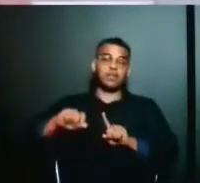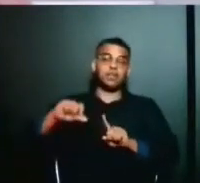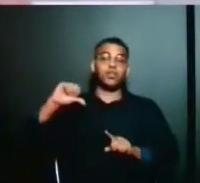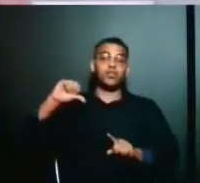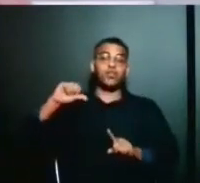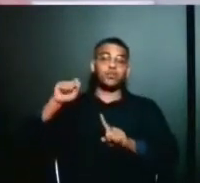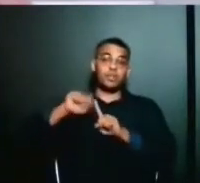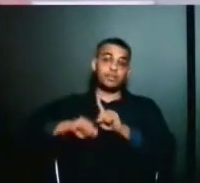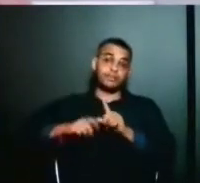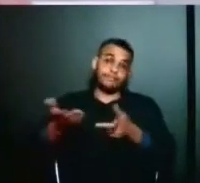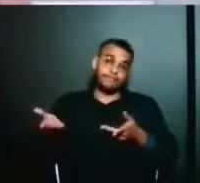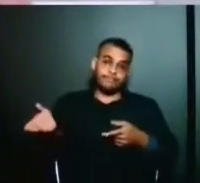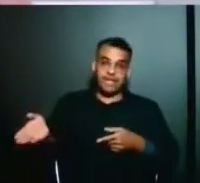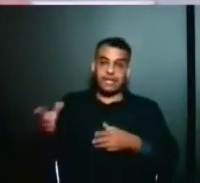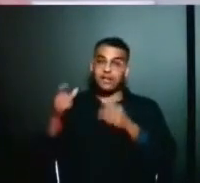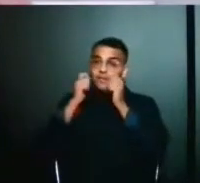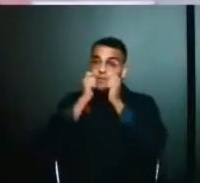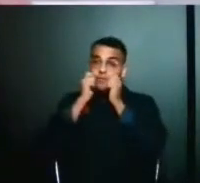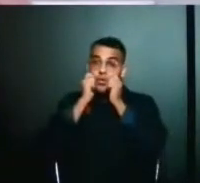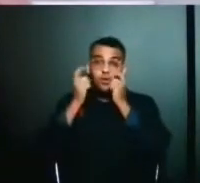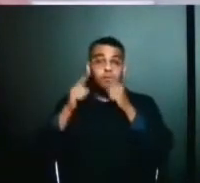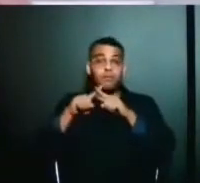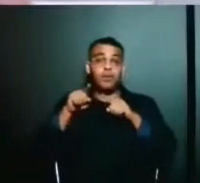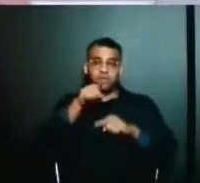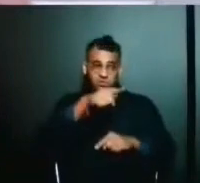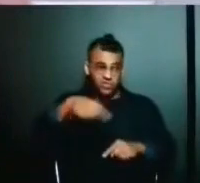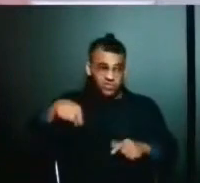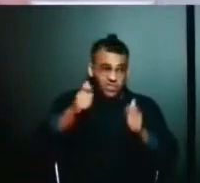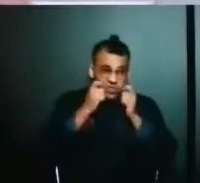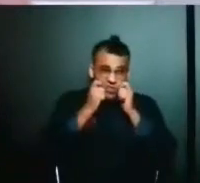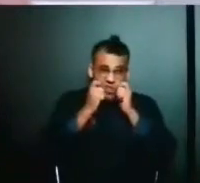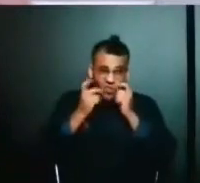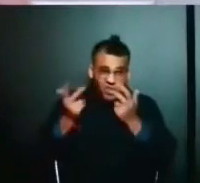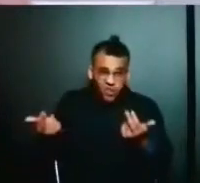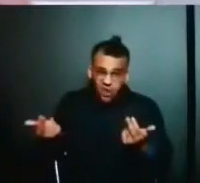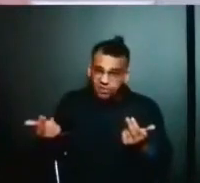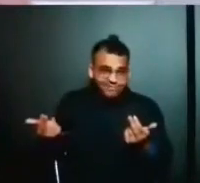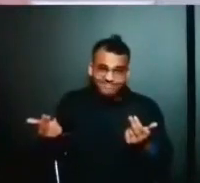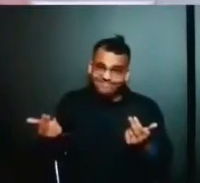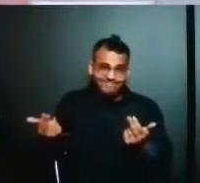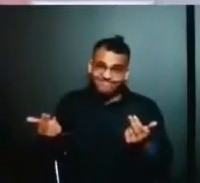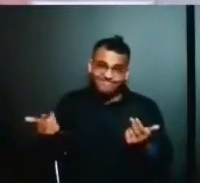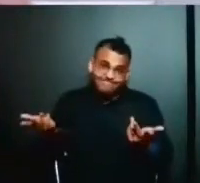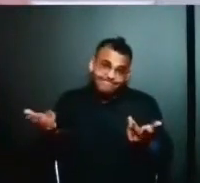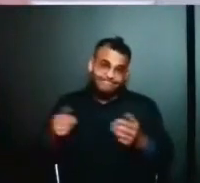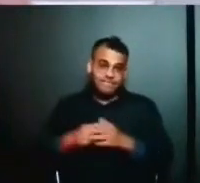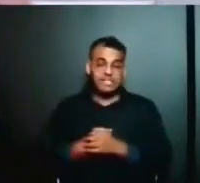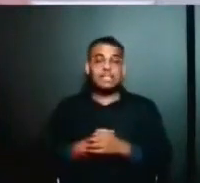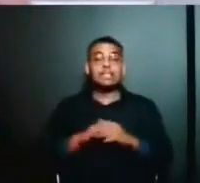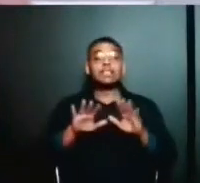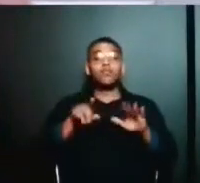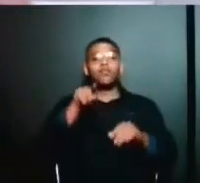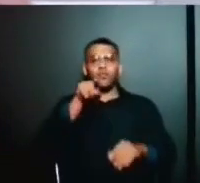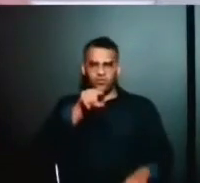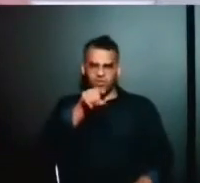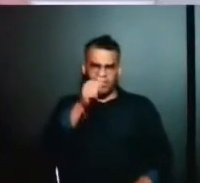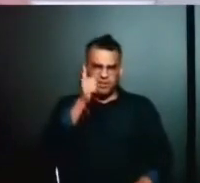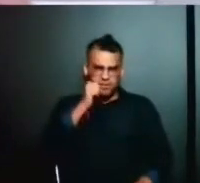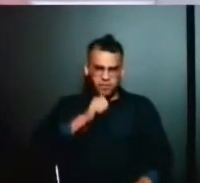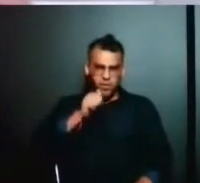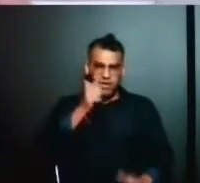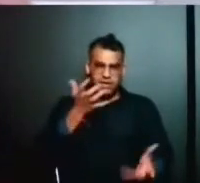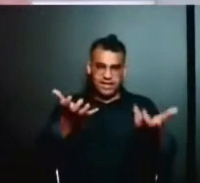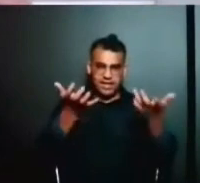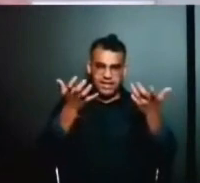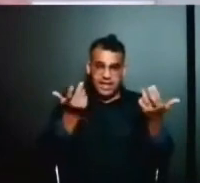aqui com vocês. Nenhum de vocês é tão fofo quanto ela. Então, se você, mulher, quiser estar no